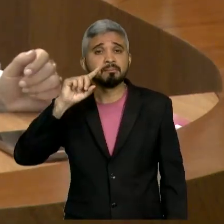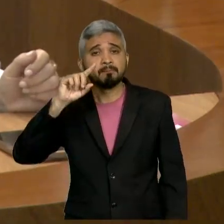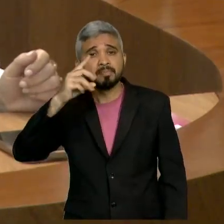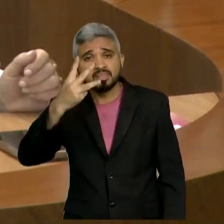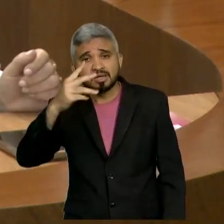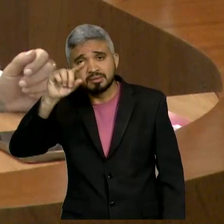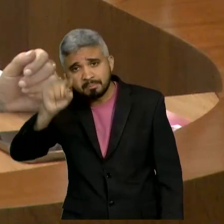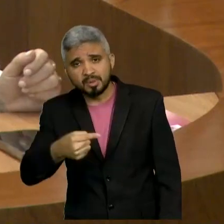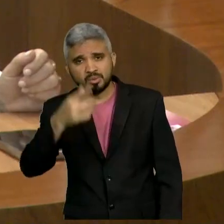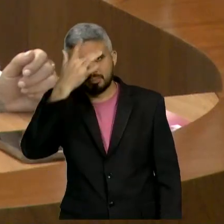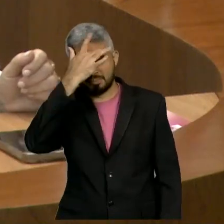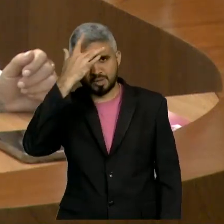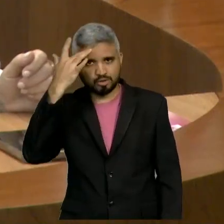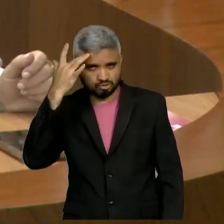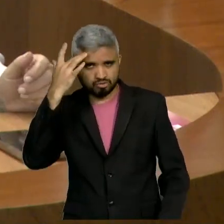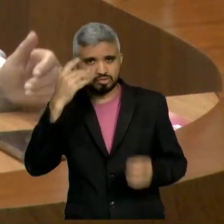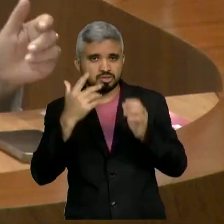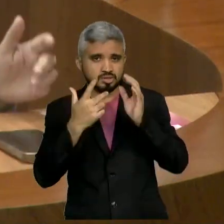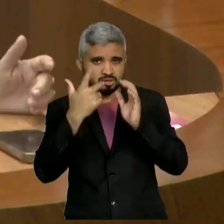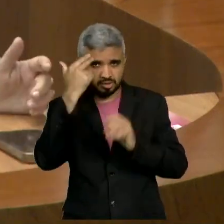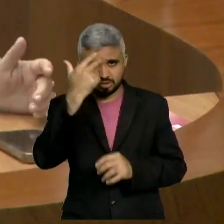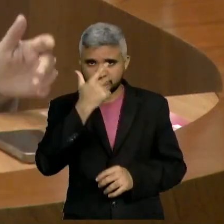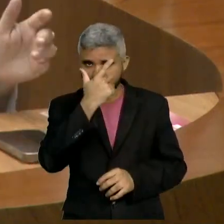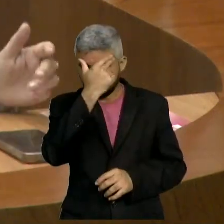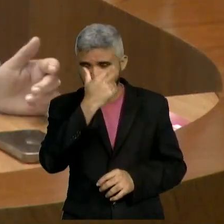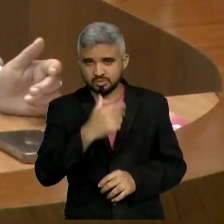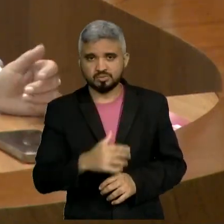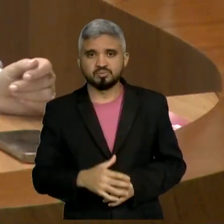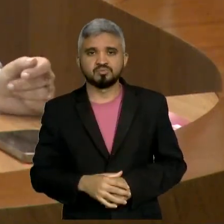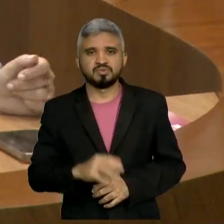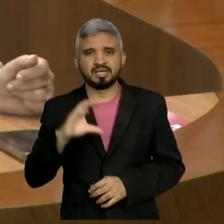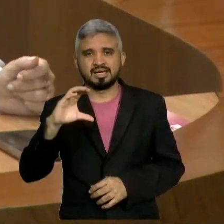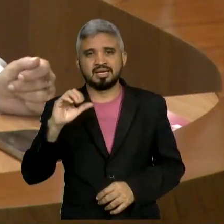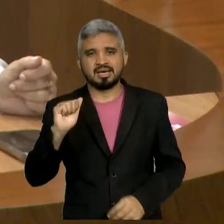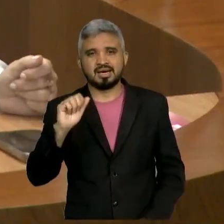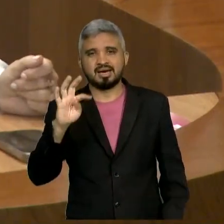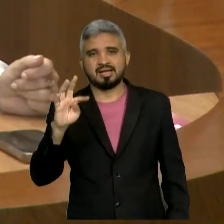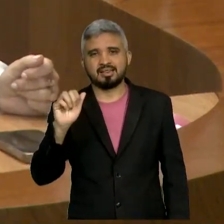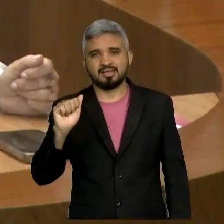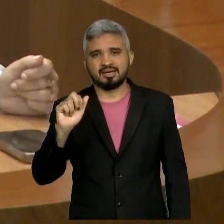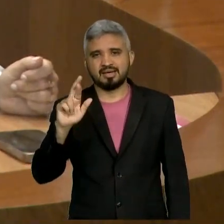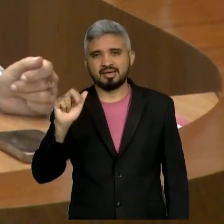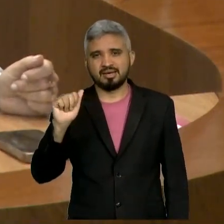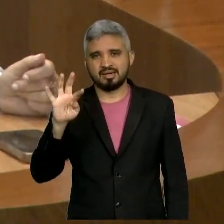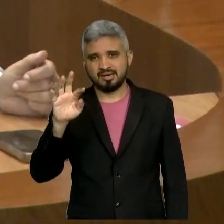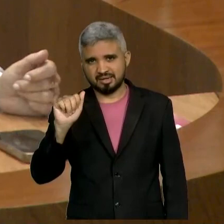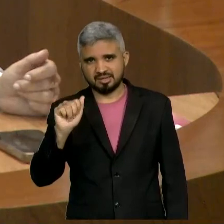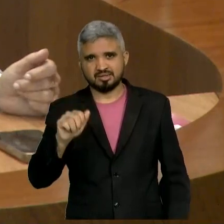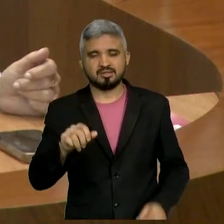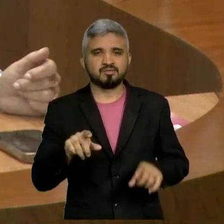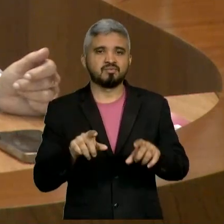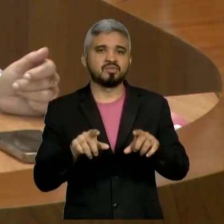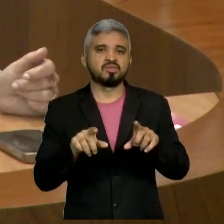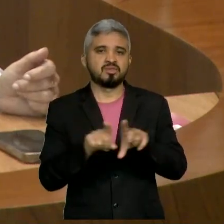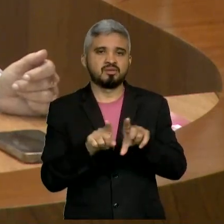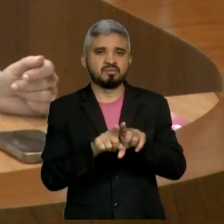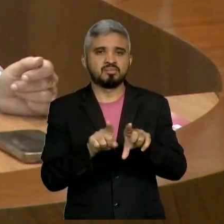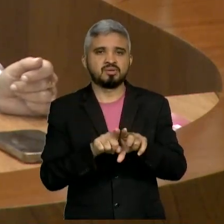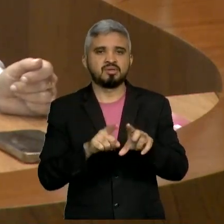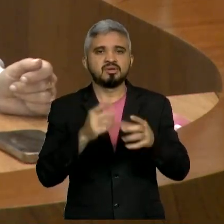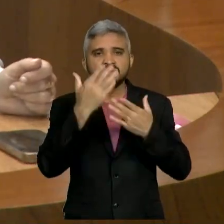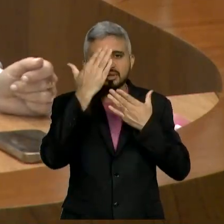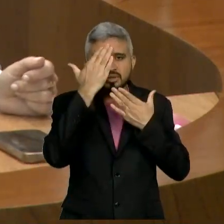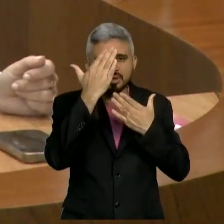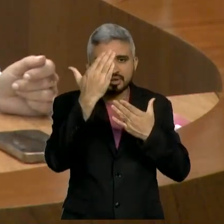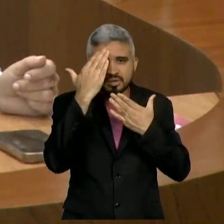do governo do estado do Maranhão, um gesto dos deputados que estavam envolvidos. Quero agradecer o acompanhamento,